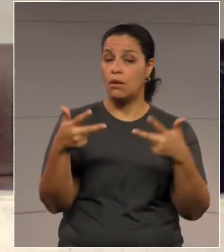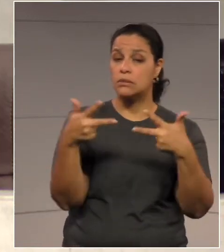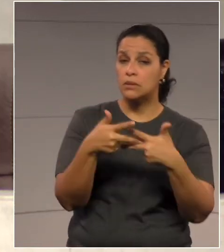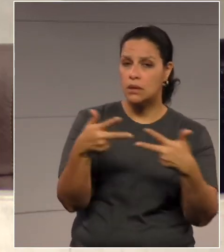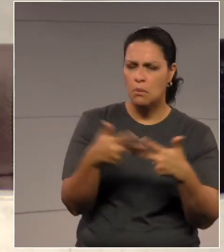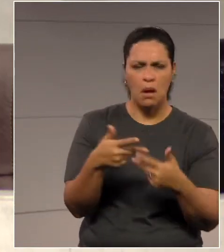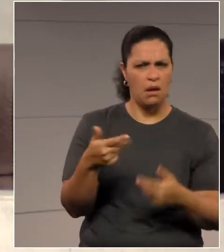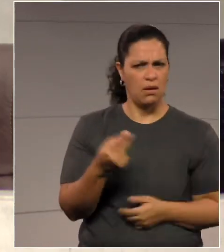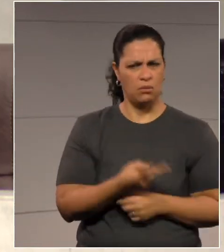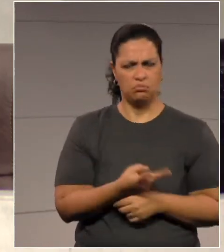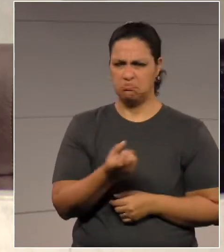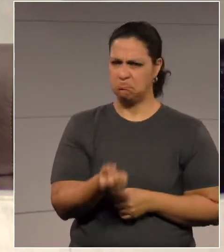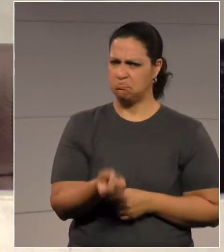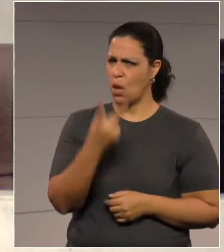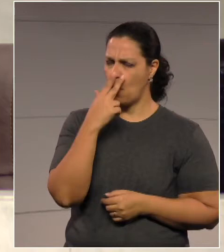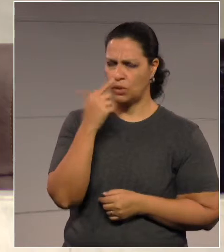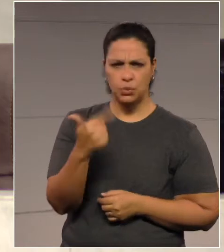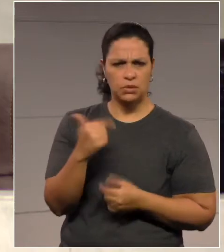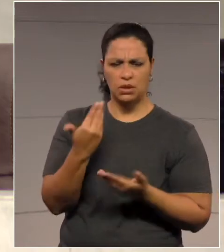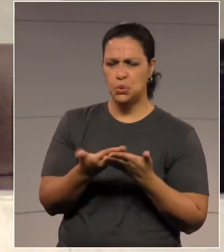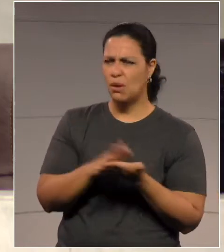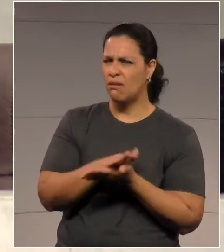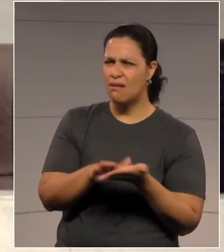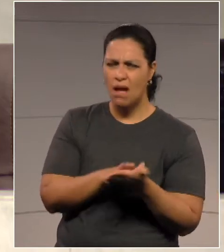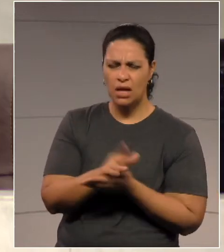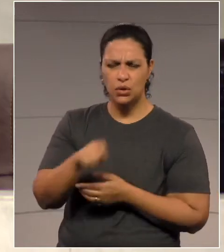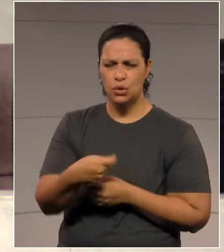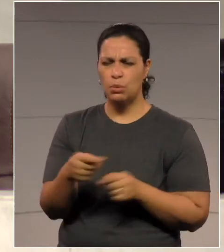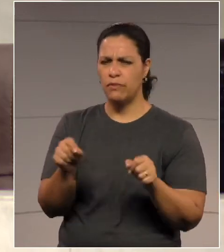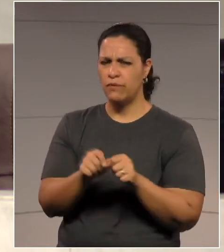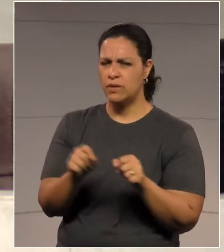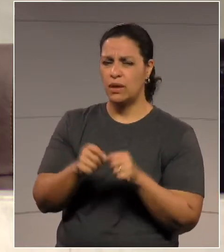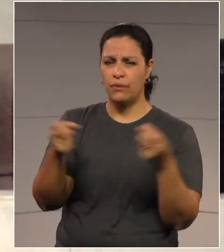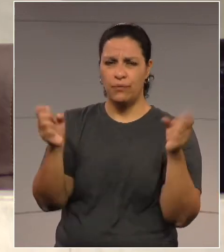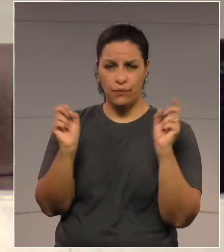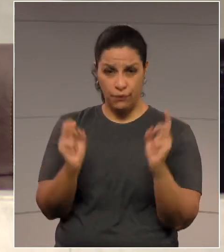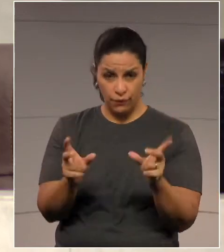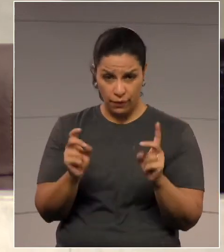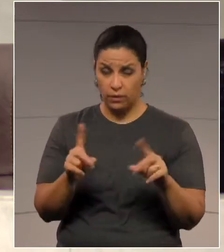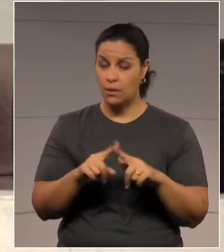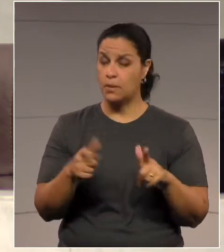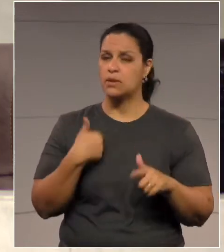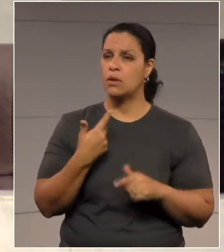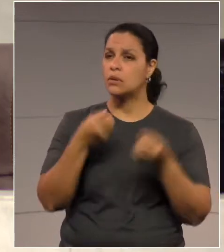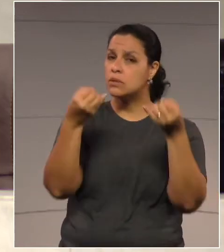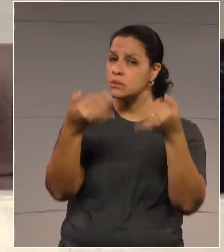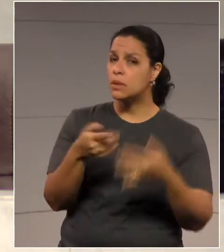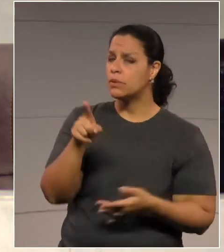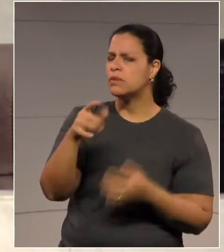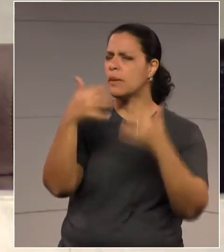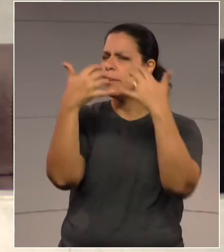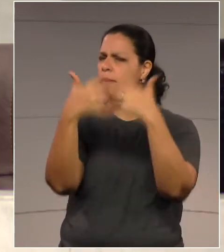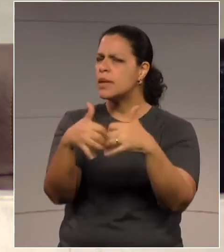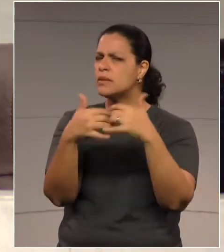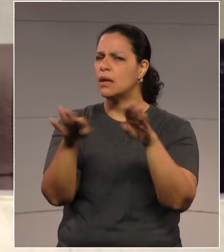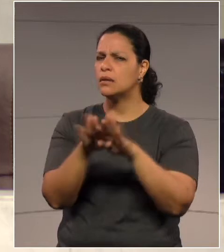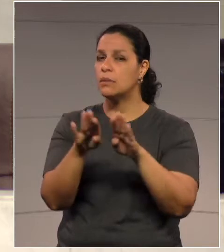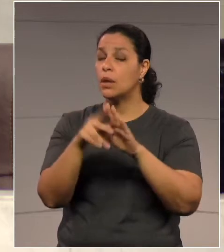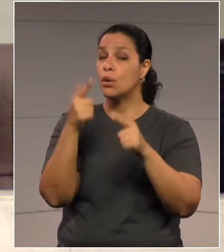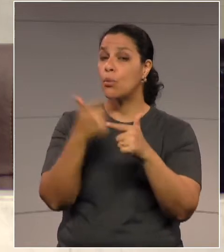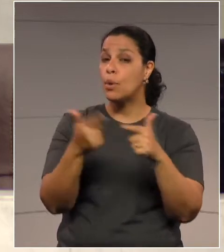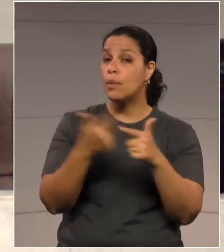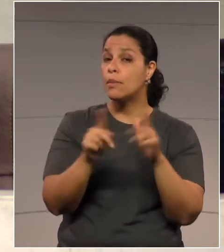não há nenhum estudo, nenhuma deliberação de fazê-lo. Mas eu gostaria de colocar para a sua reflexão um